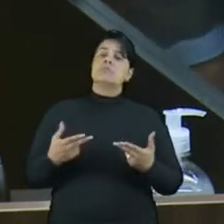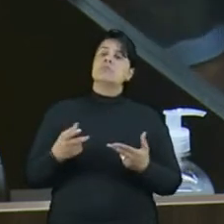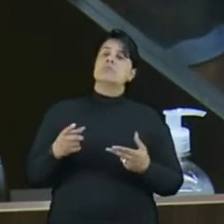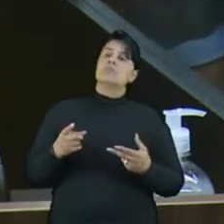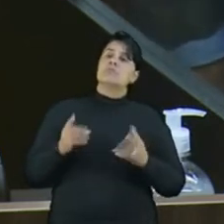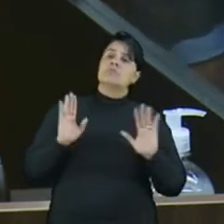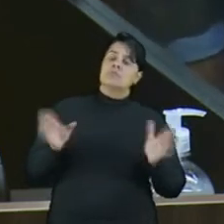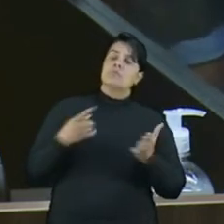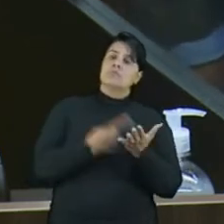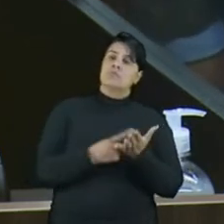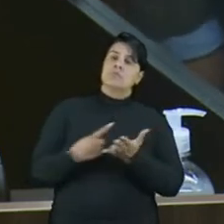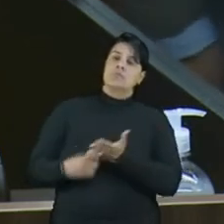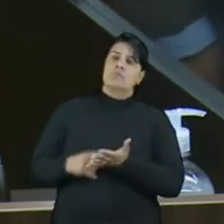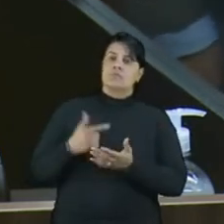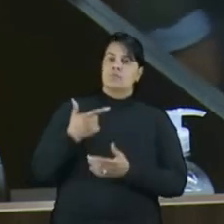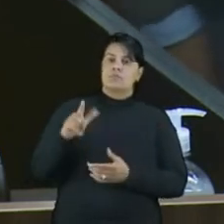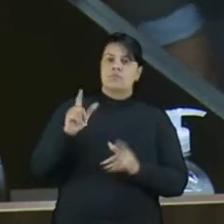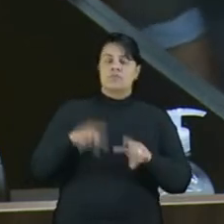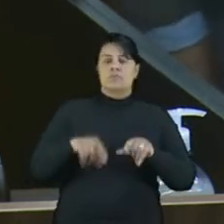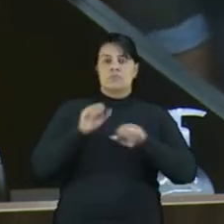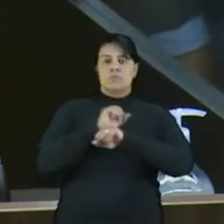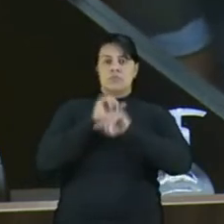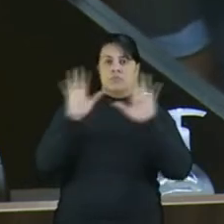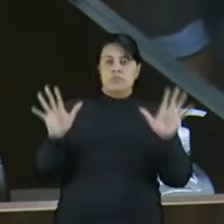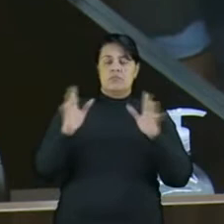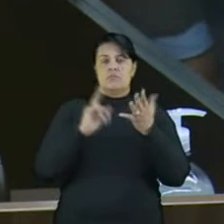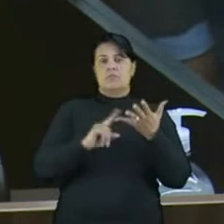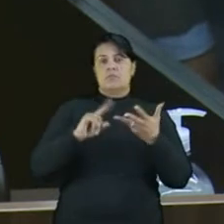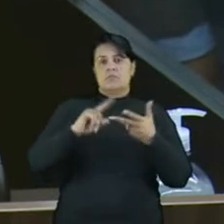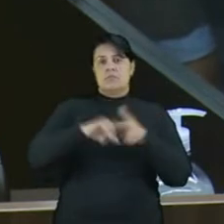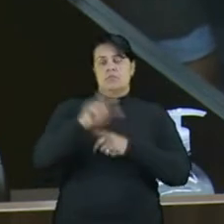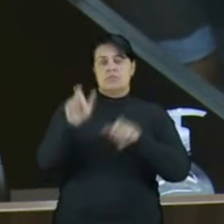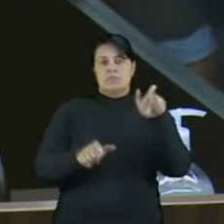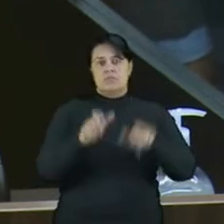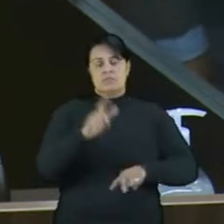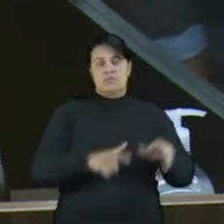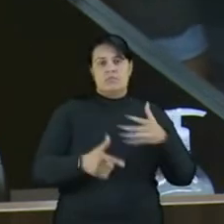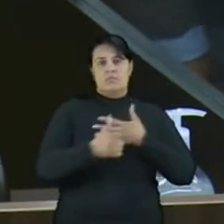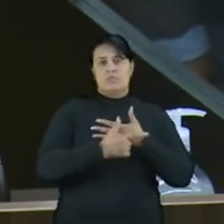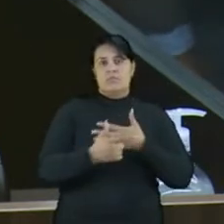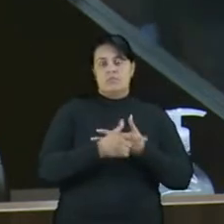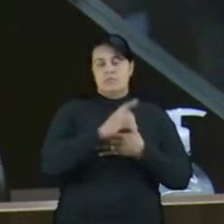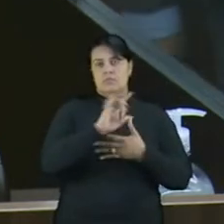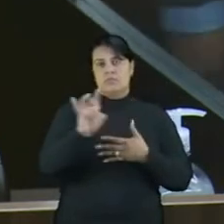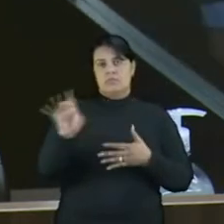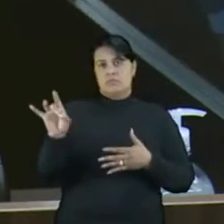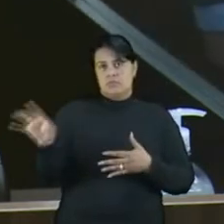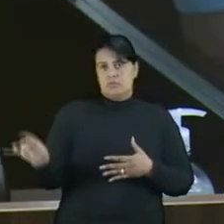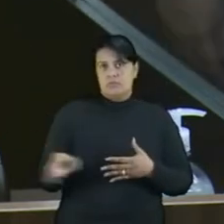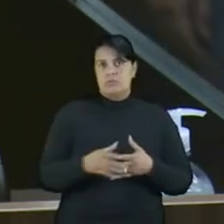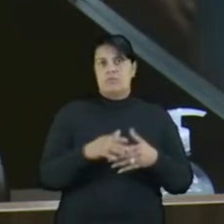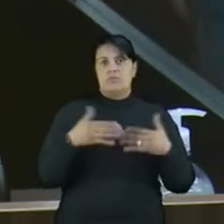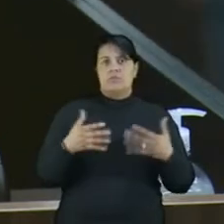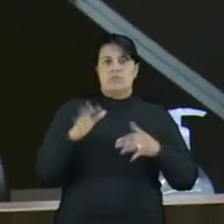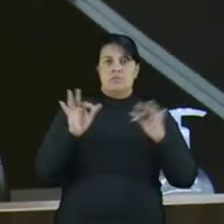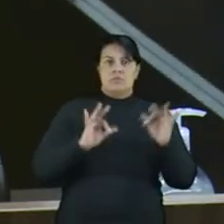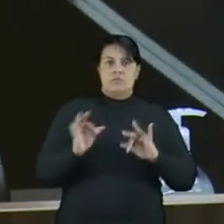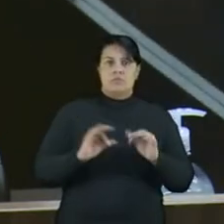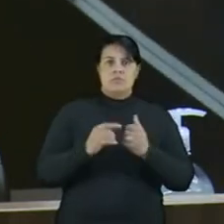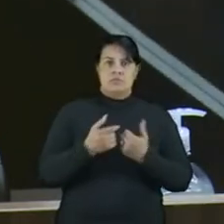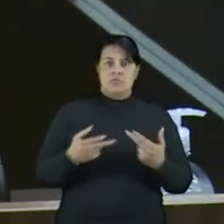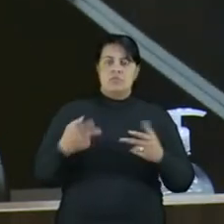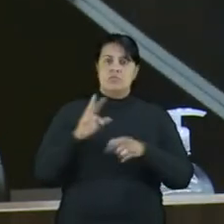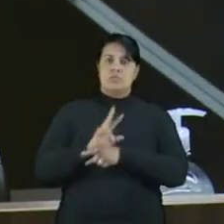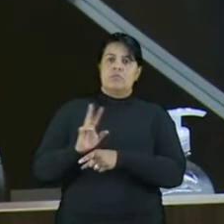forma a estabelecer claramente os papéis e responsabilidades relacionadas à proteção de dados pessoais. A elaboração de proteção de